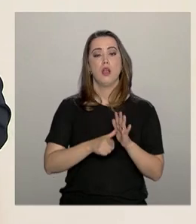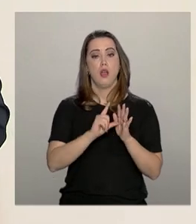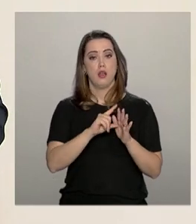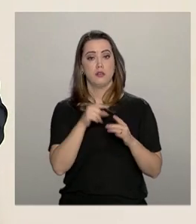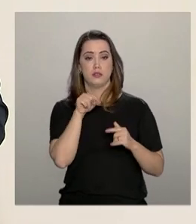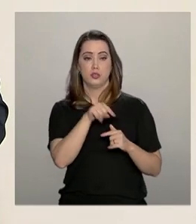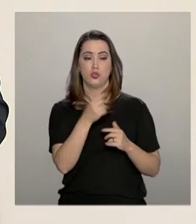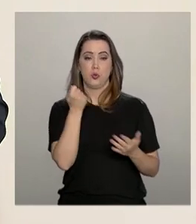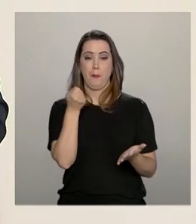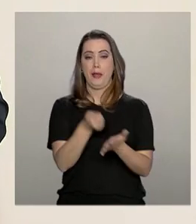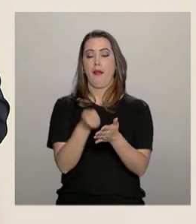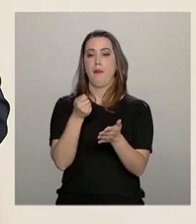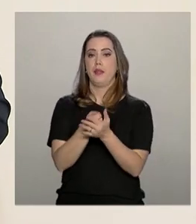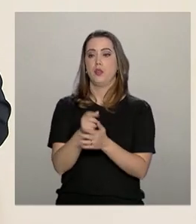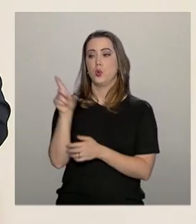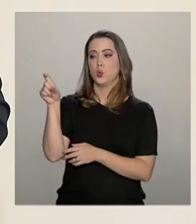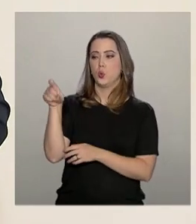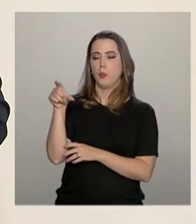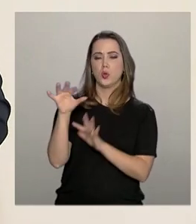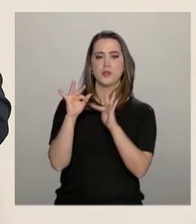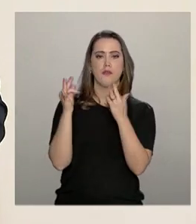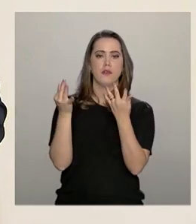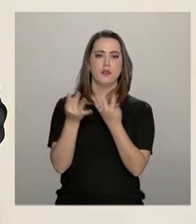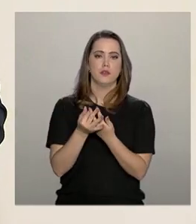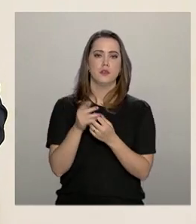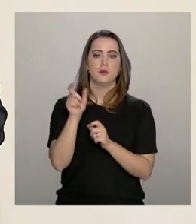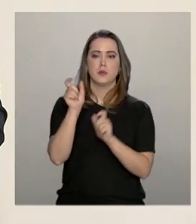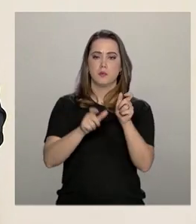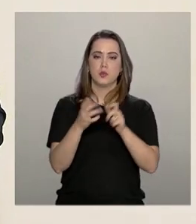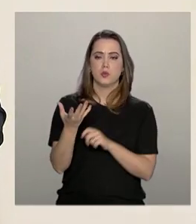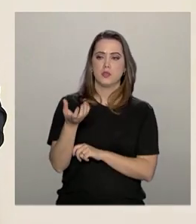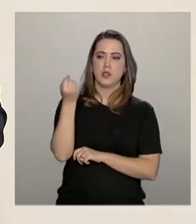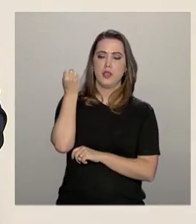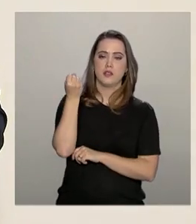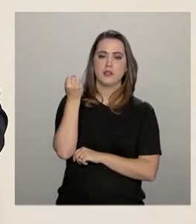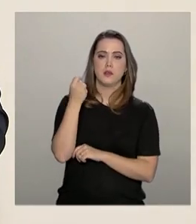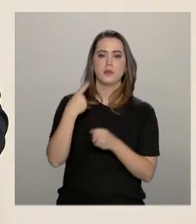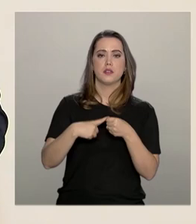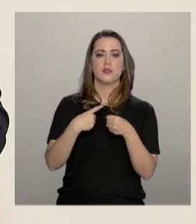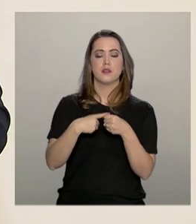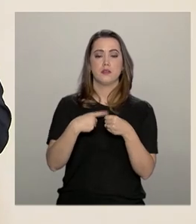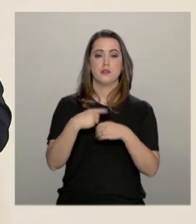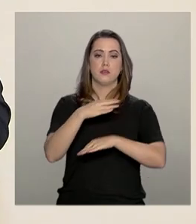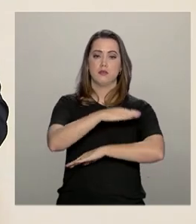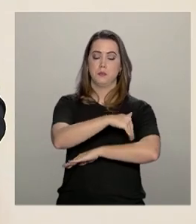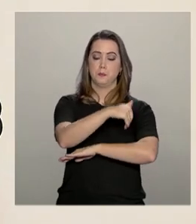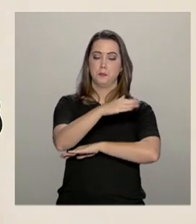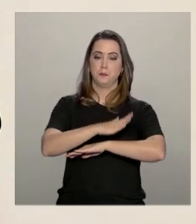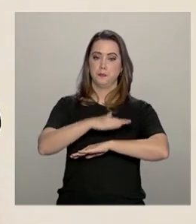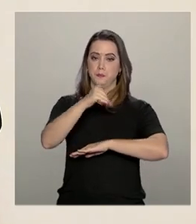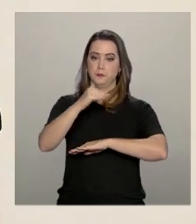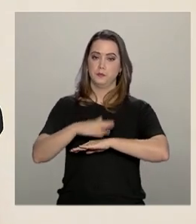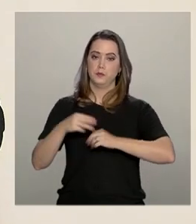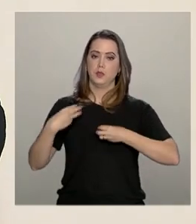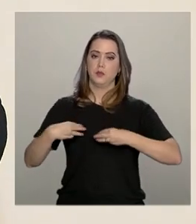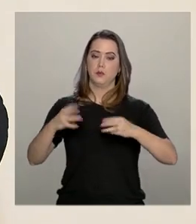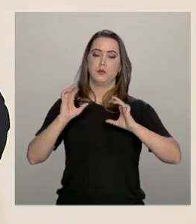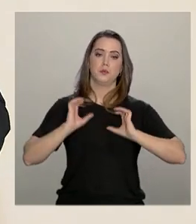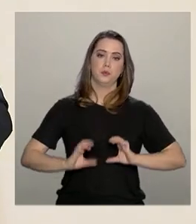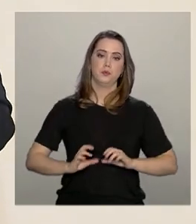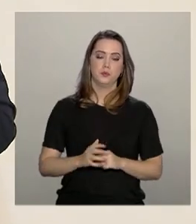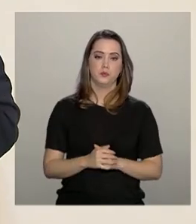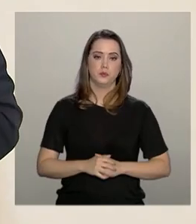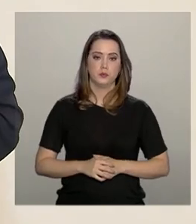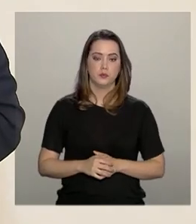Antecipação do pagamento do Bolsa Família para os beneficiários da cidade de Brumadinho, Ministério da Cidadania.